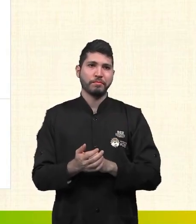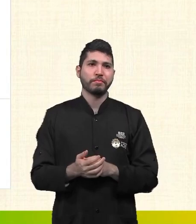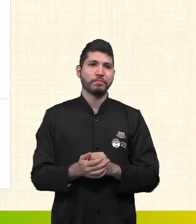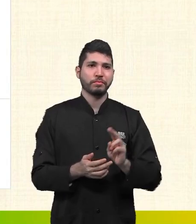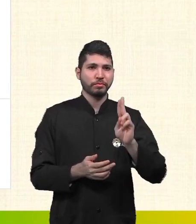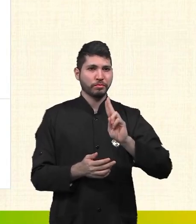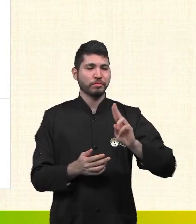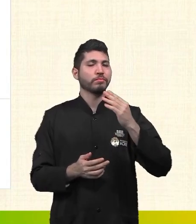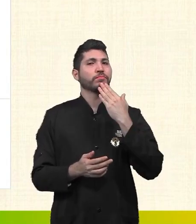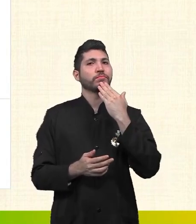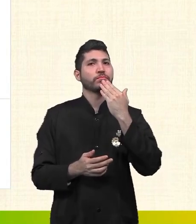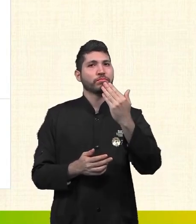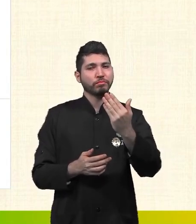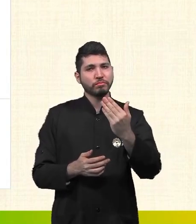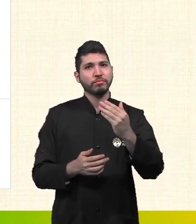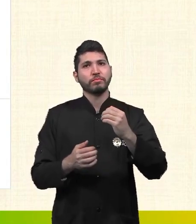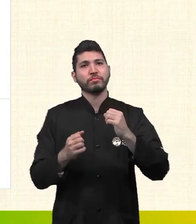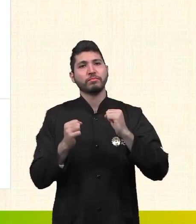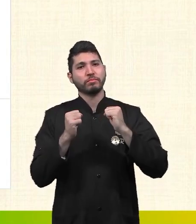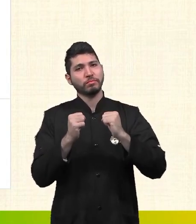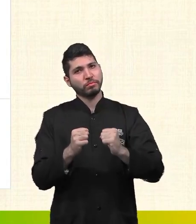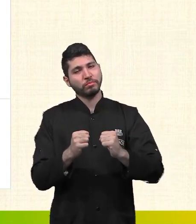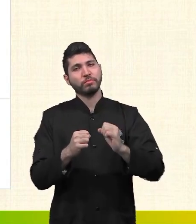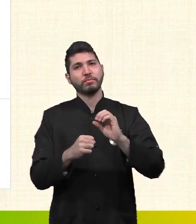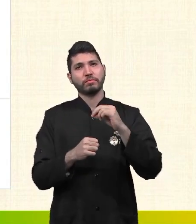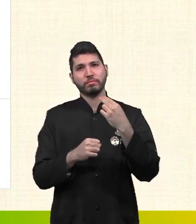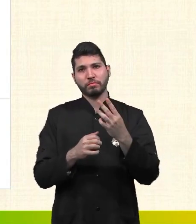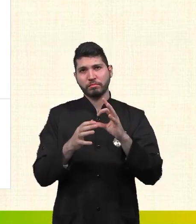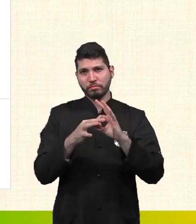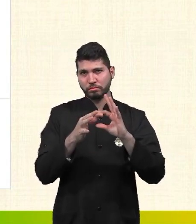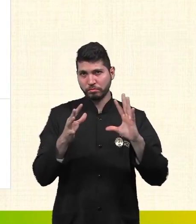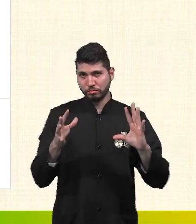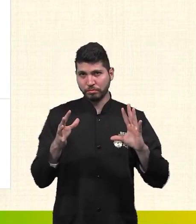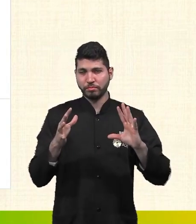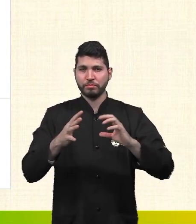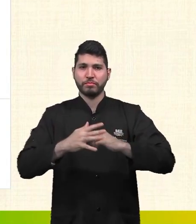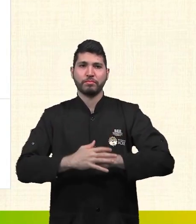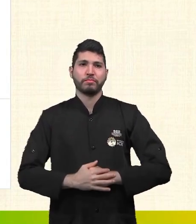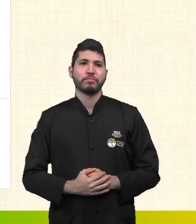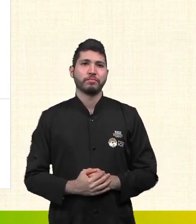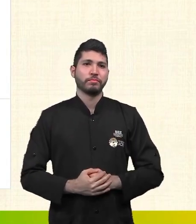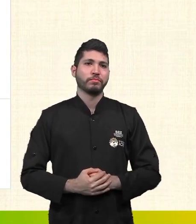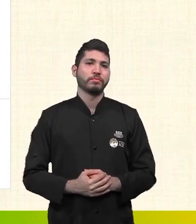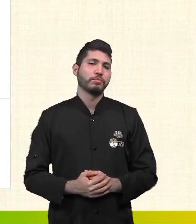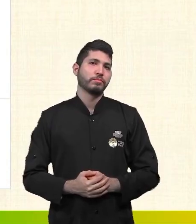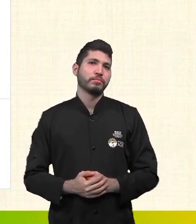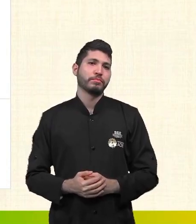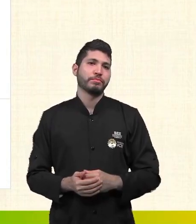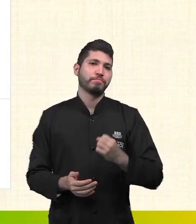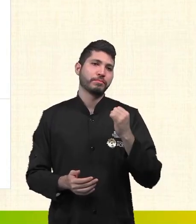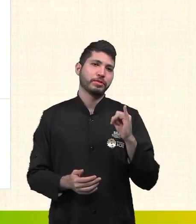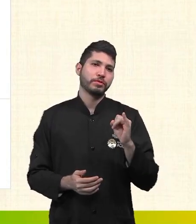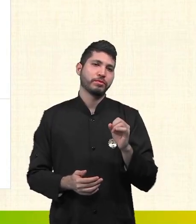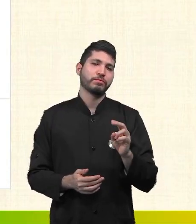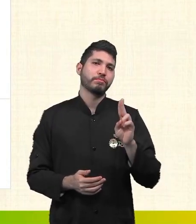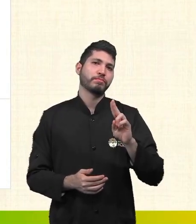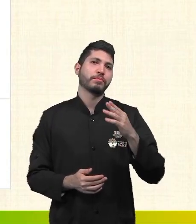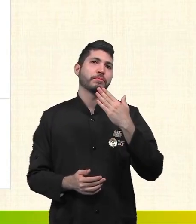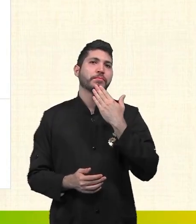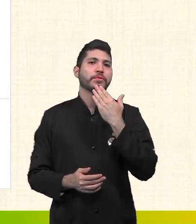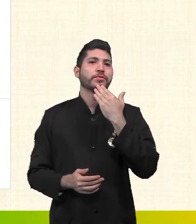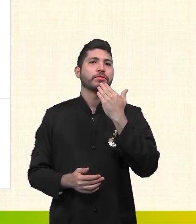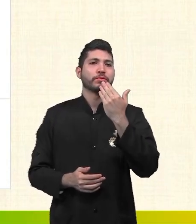pedido, uma possibilidade ou uma permissão. Quando for fazer um pedido, como que seria, por